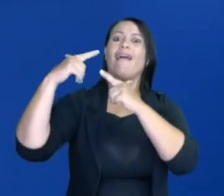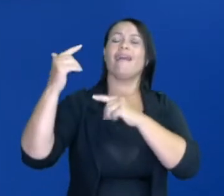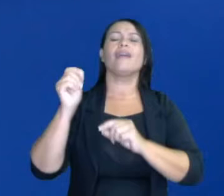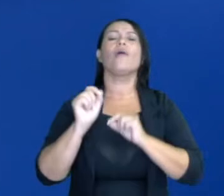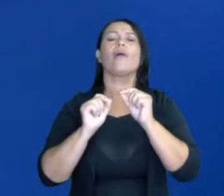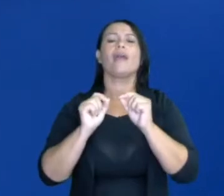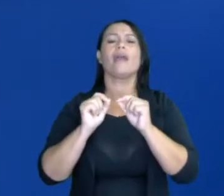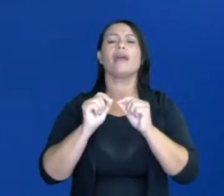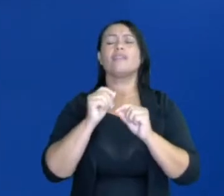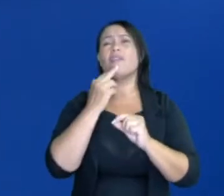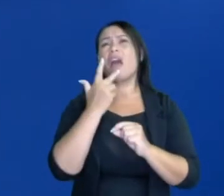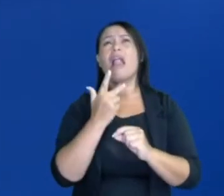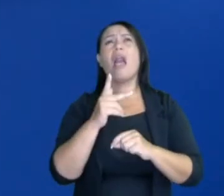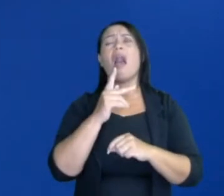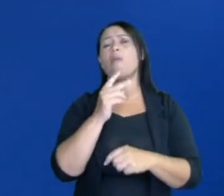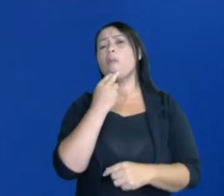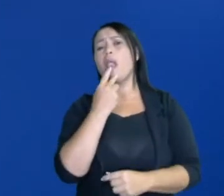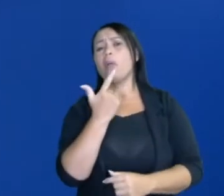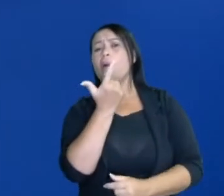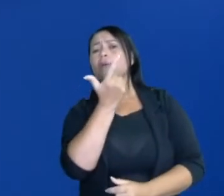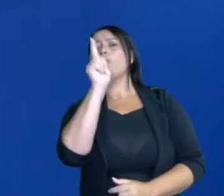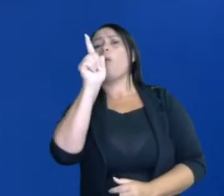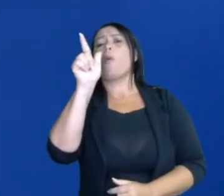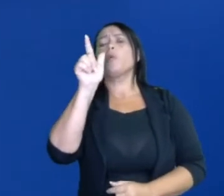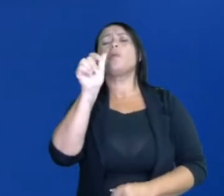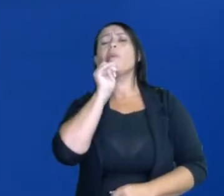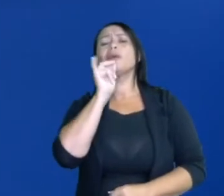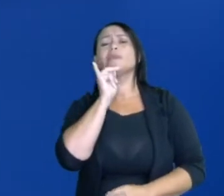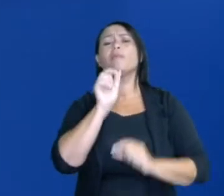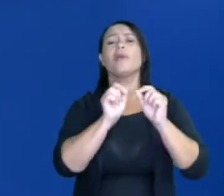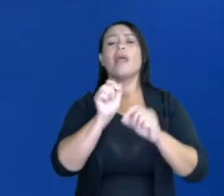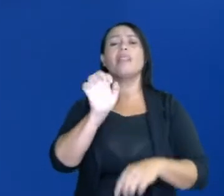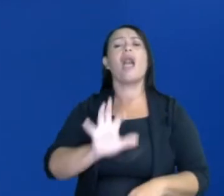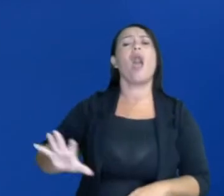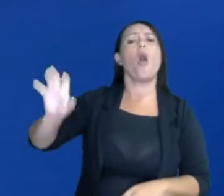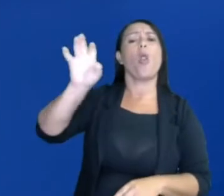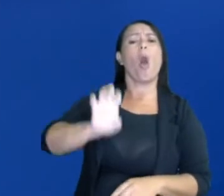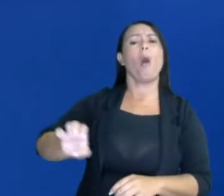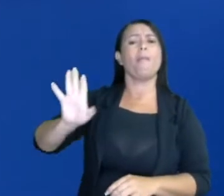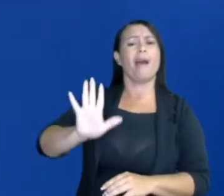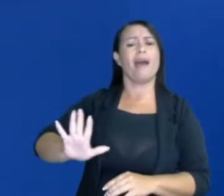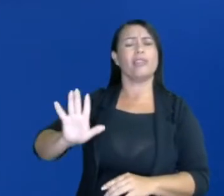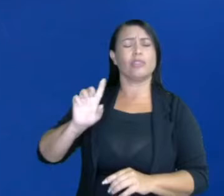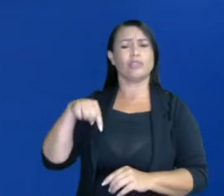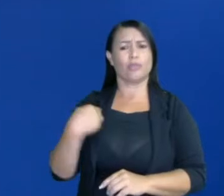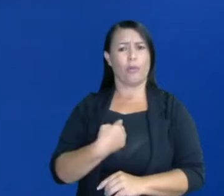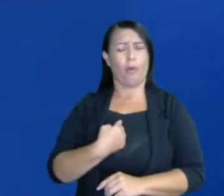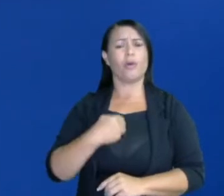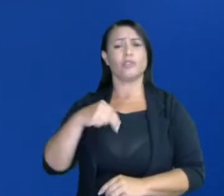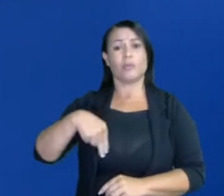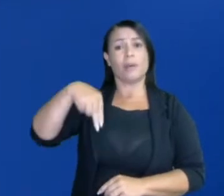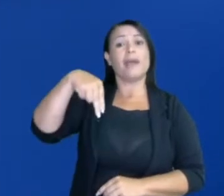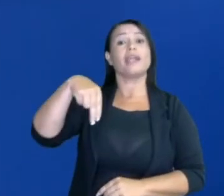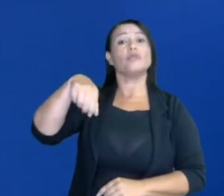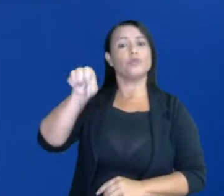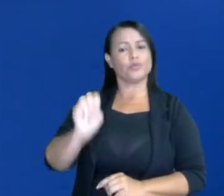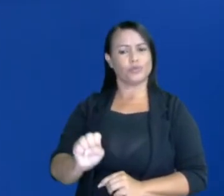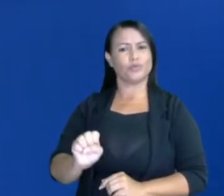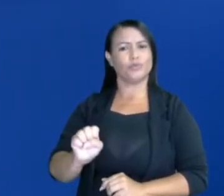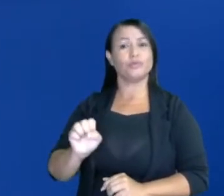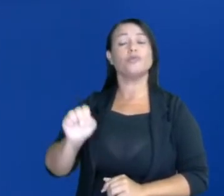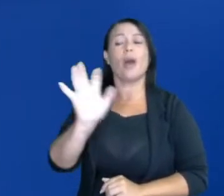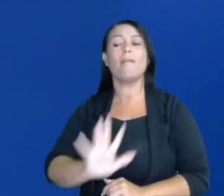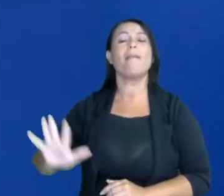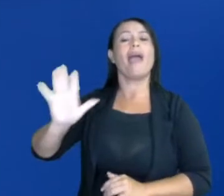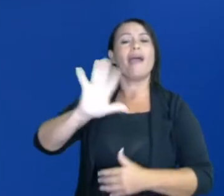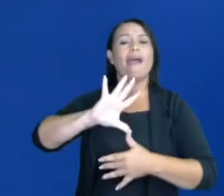falado lá no continente europeu, né? Nós estamos na América do Sul, somos um país da América do Sul